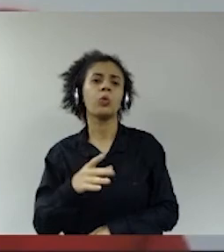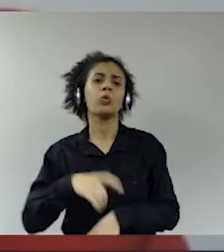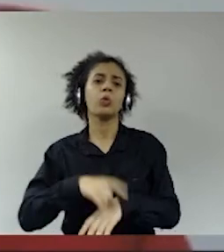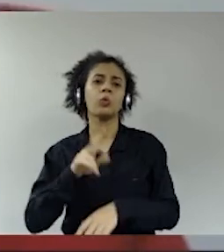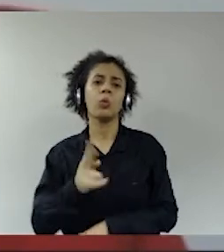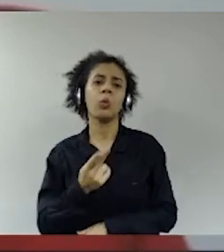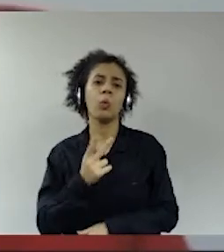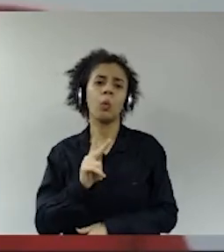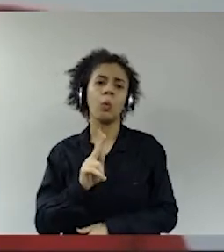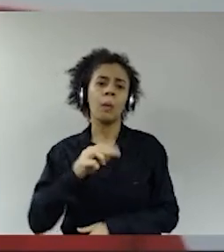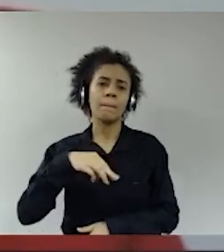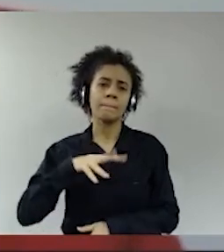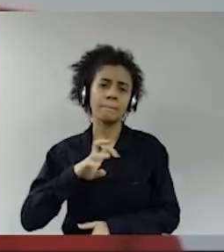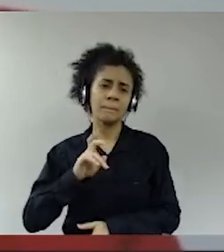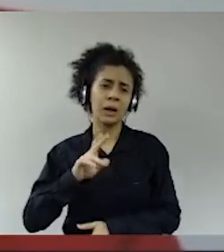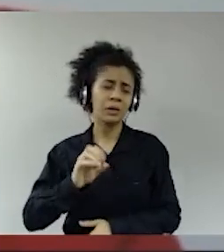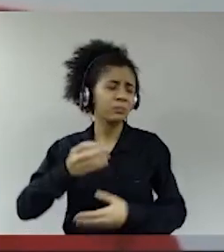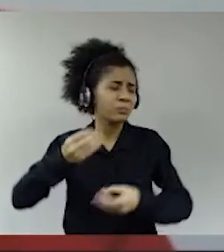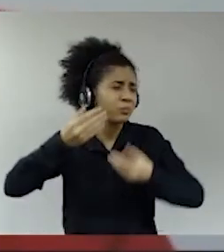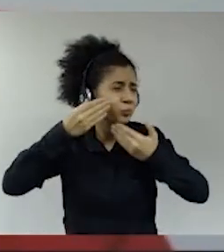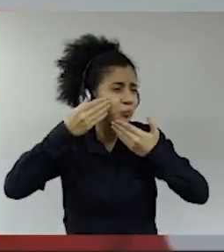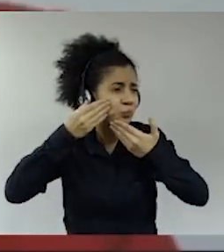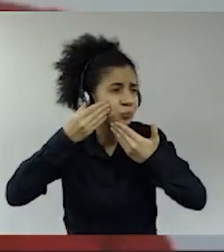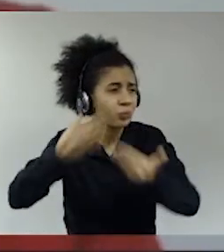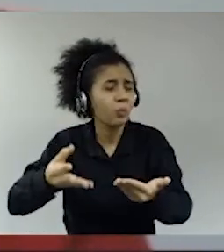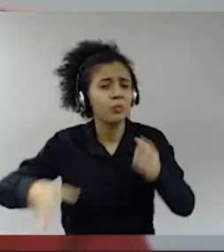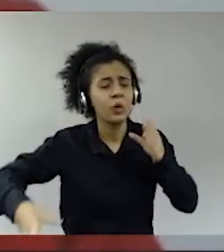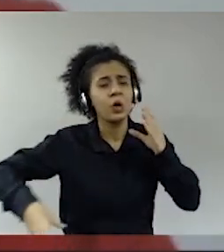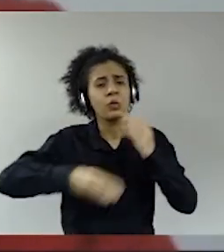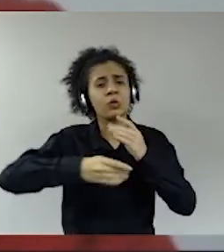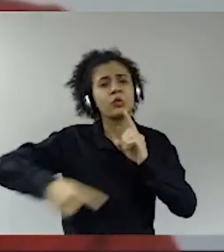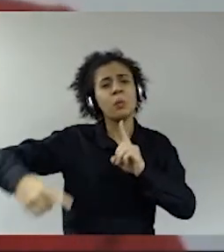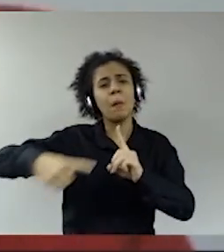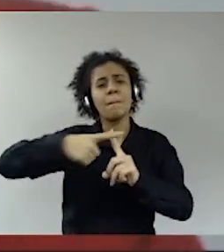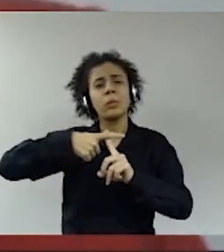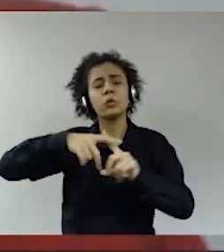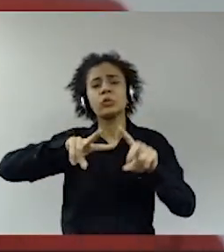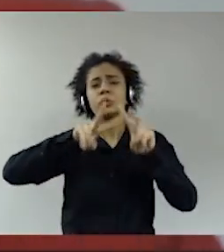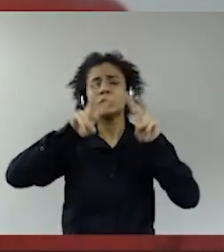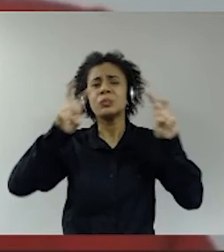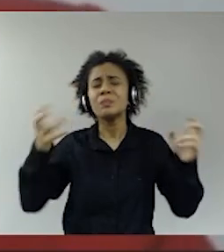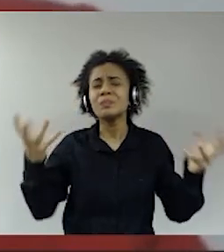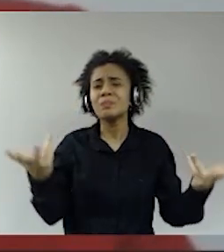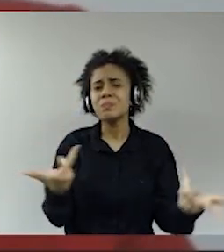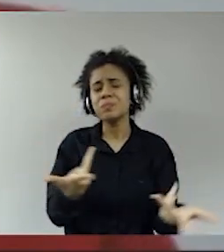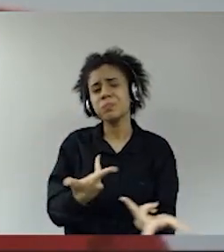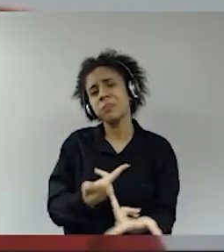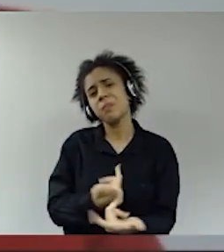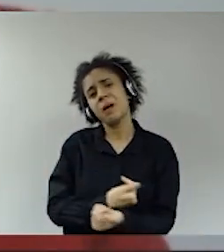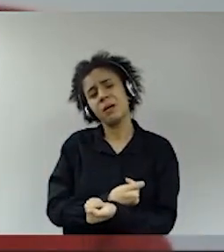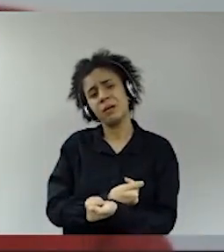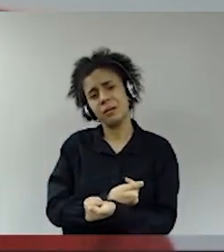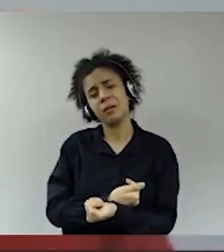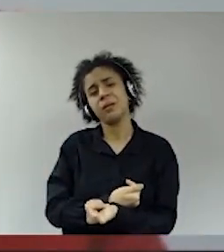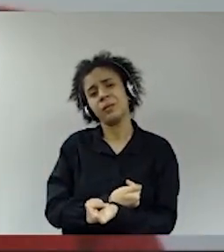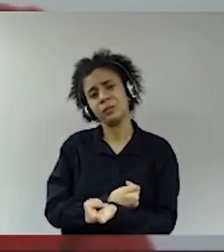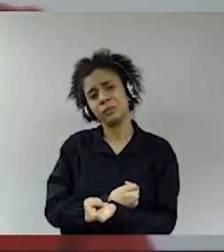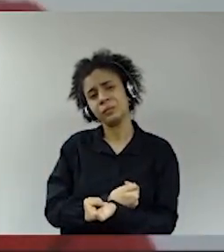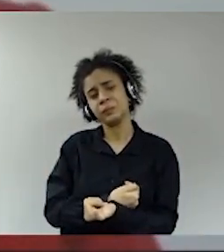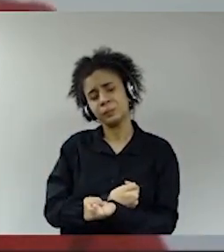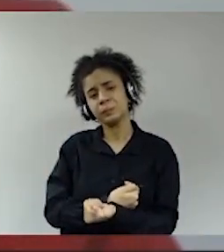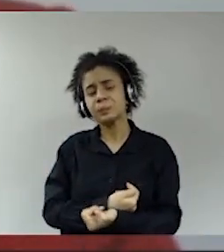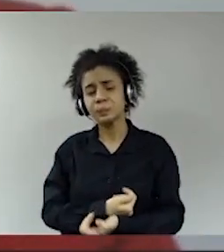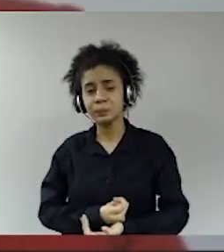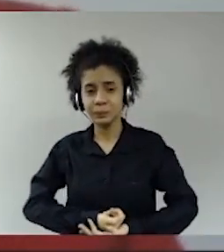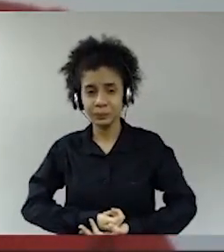Ávila. Muito obrigada por contribuírem com o conteúdo brilhante dos senhores e da senhora